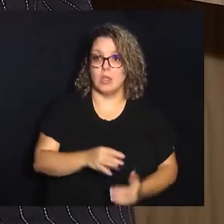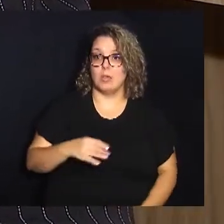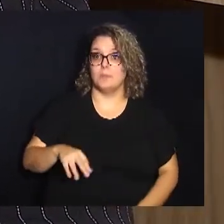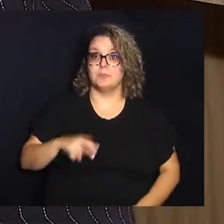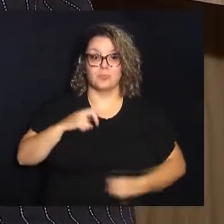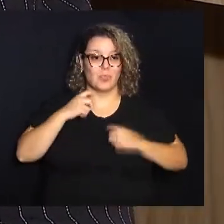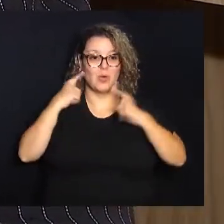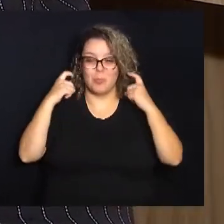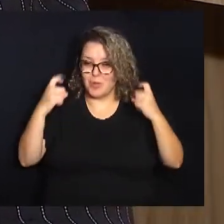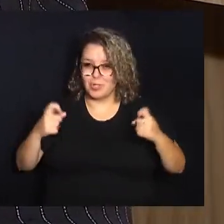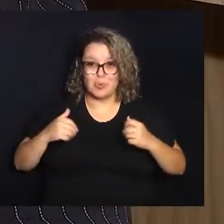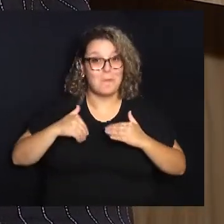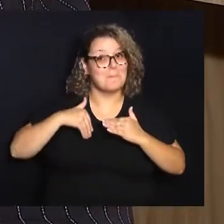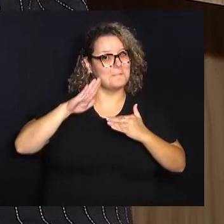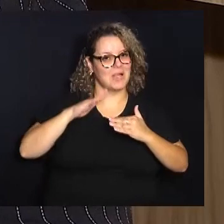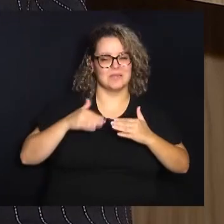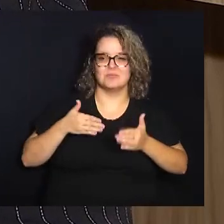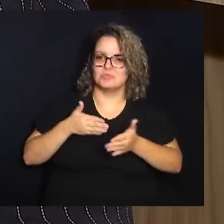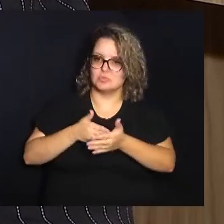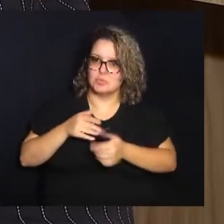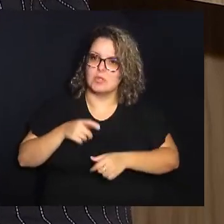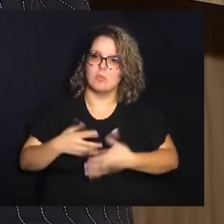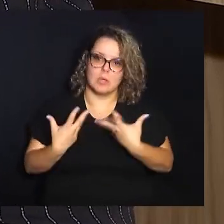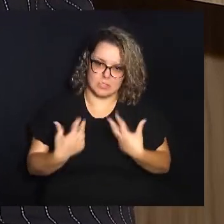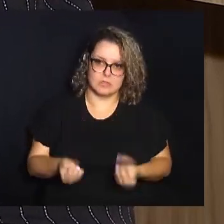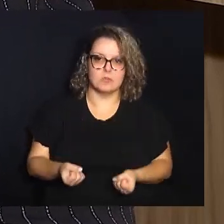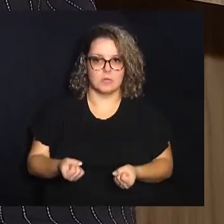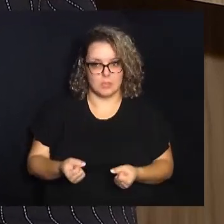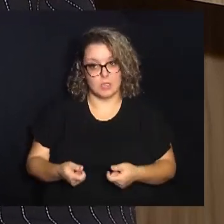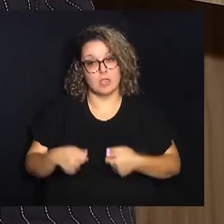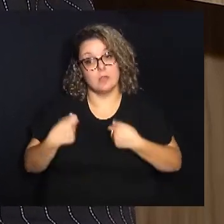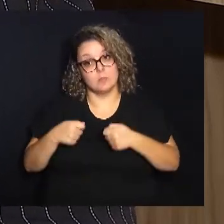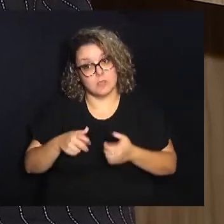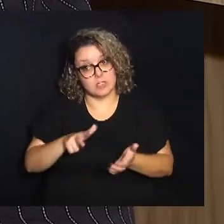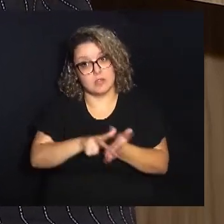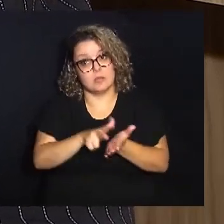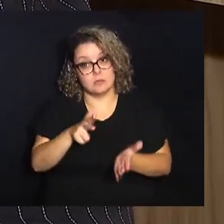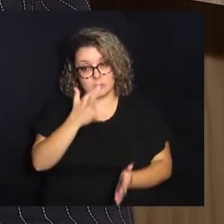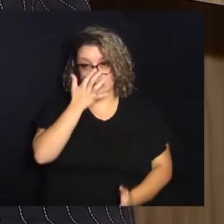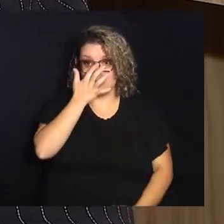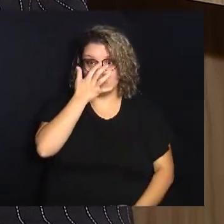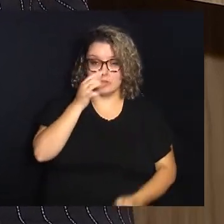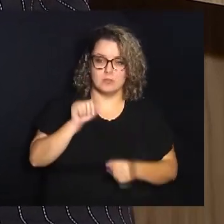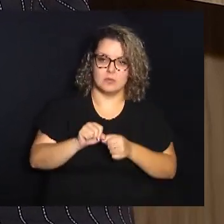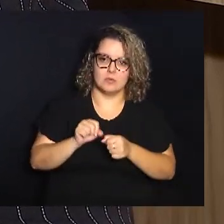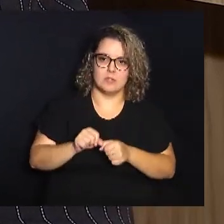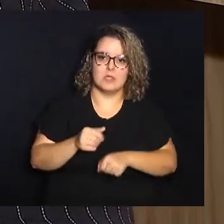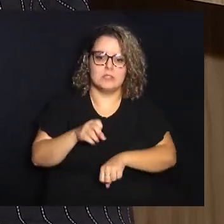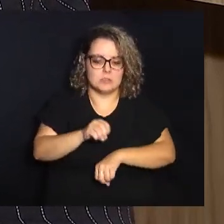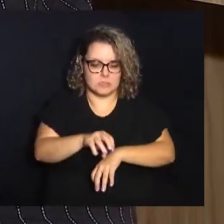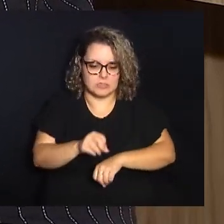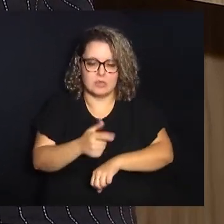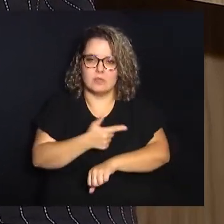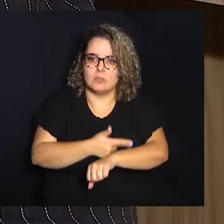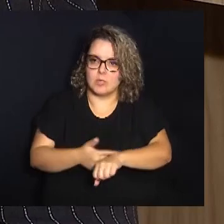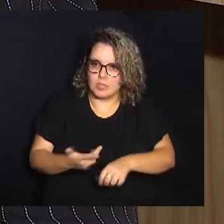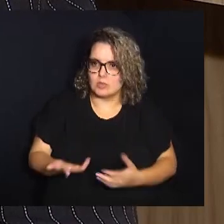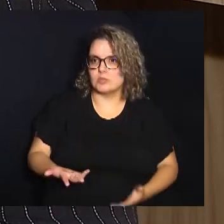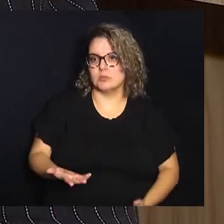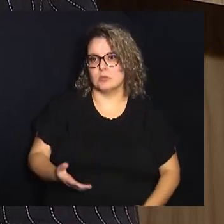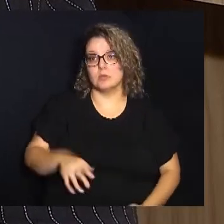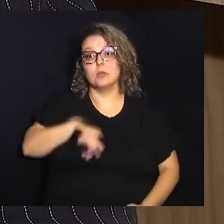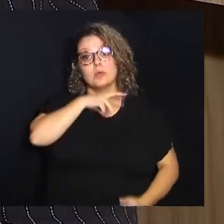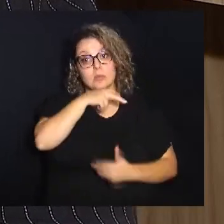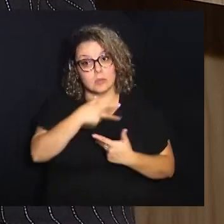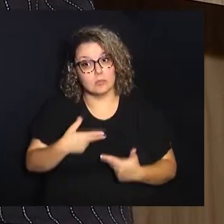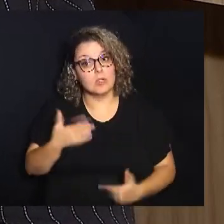aquela que demasiado que ultrapassa o limite do tolerável então Tem que regular de uma forma eh fazer o que adestramento